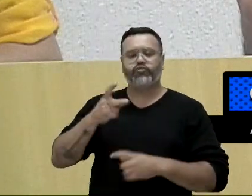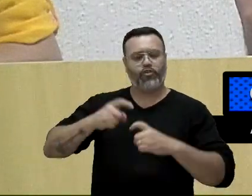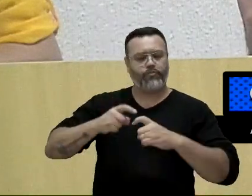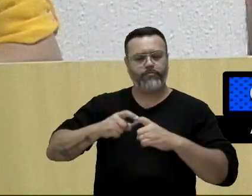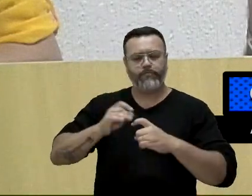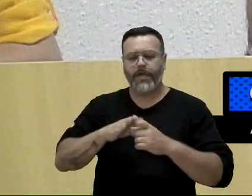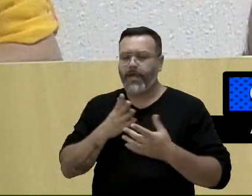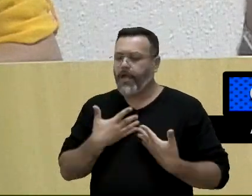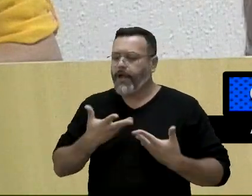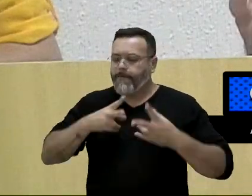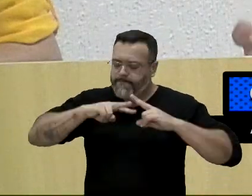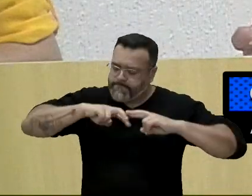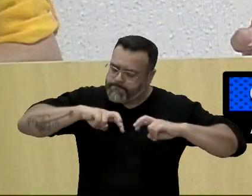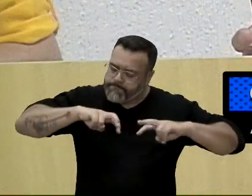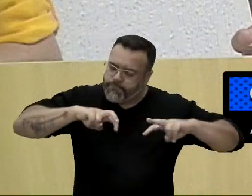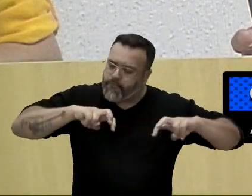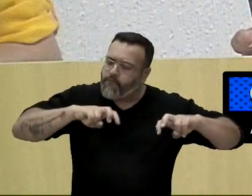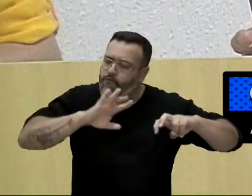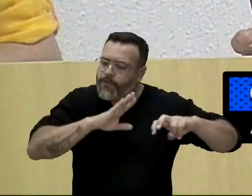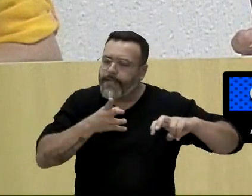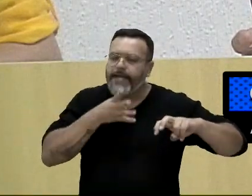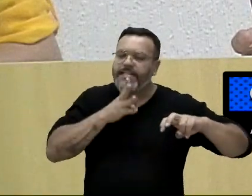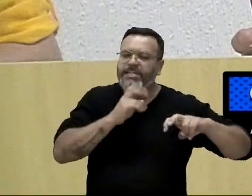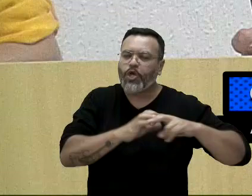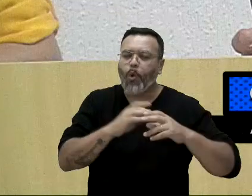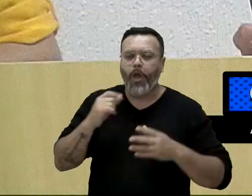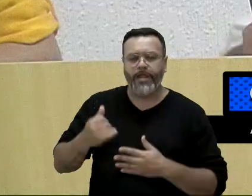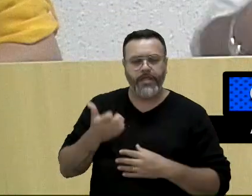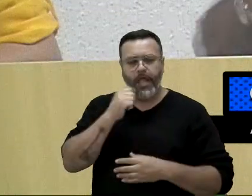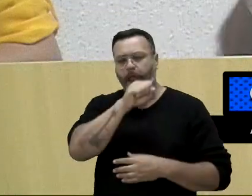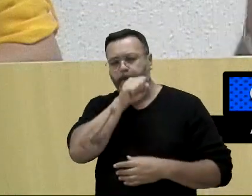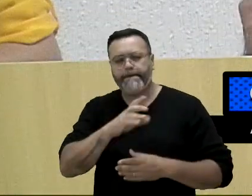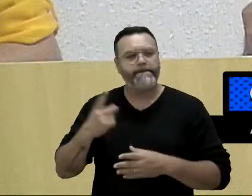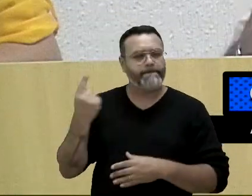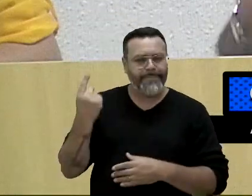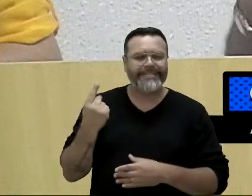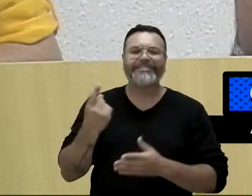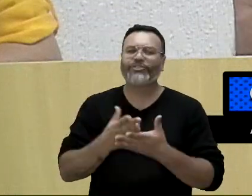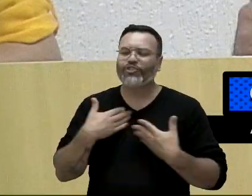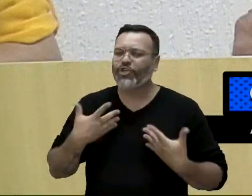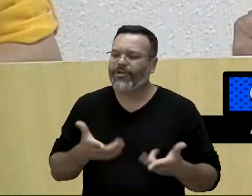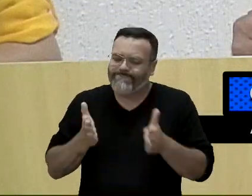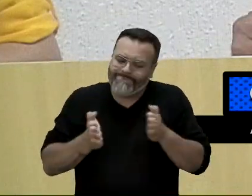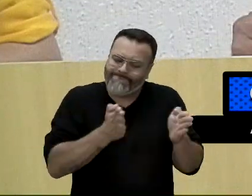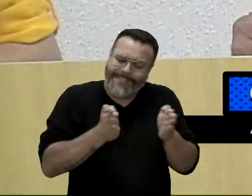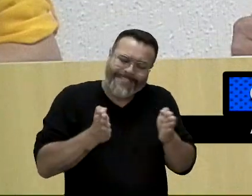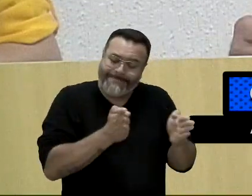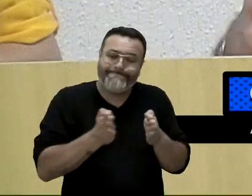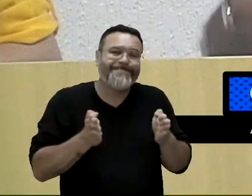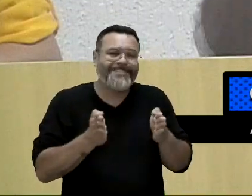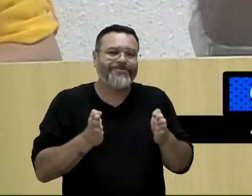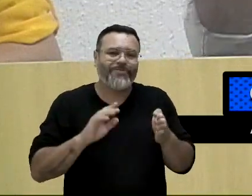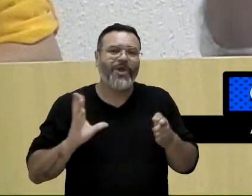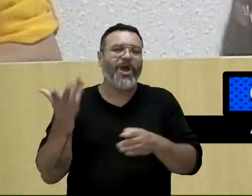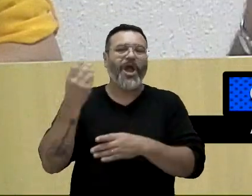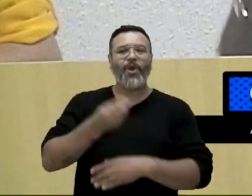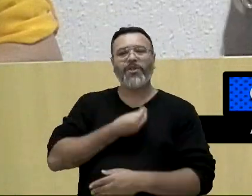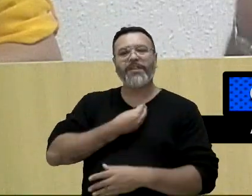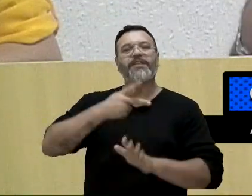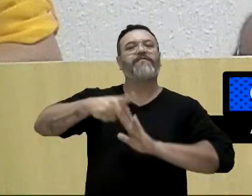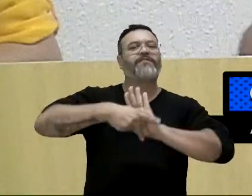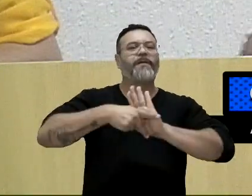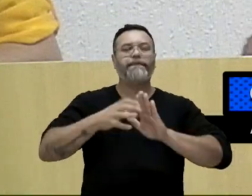com profundidade uma mãe solo, tá? Que passa por esse momento, por esse quadro. Você vai ver o